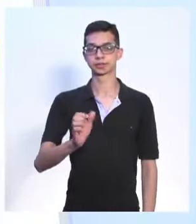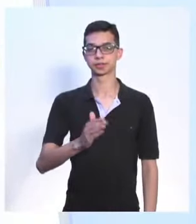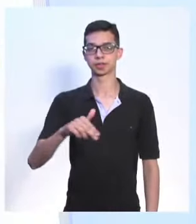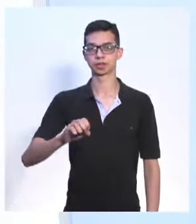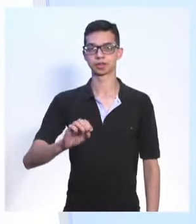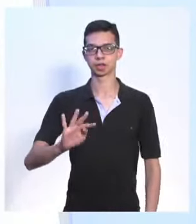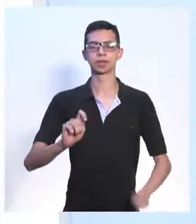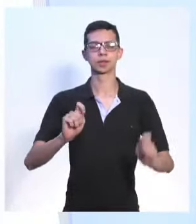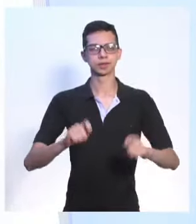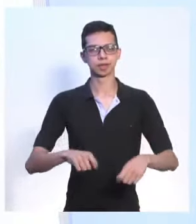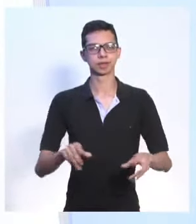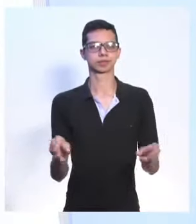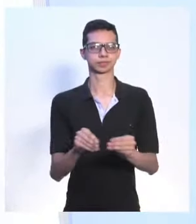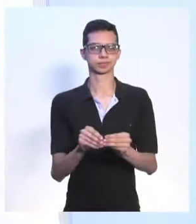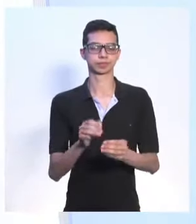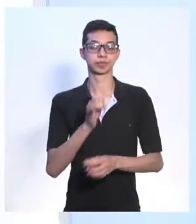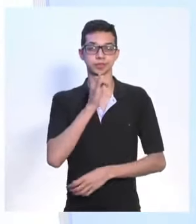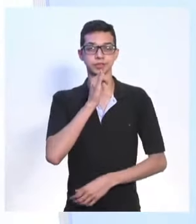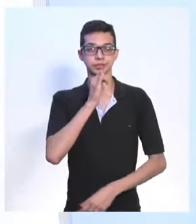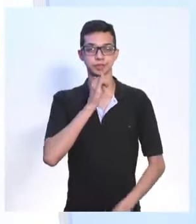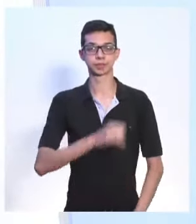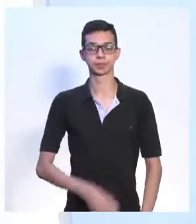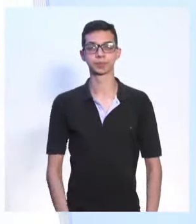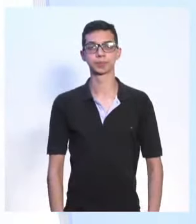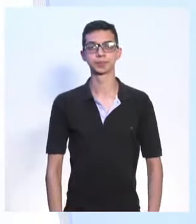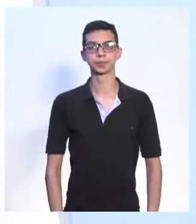curta? Né, a forma curta, então...